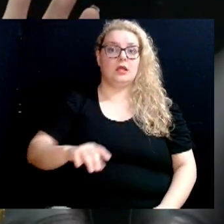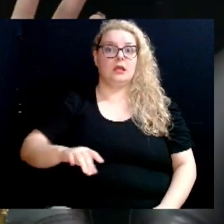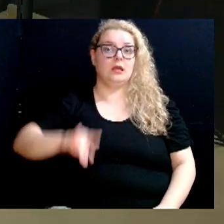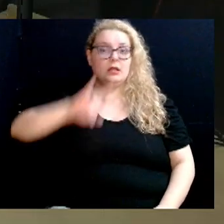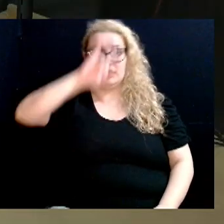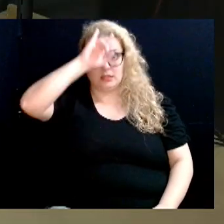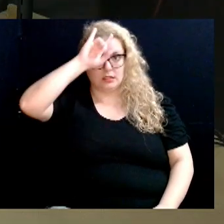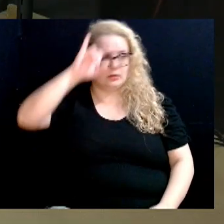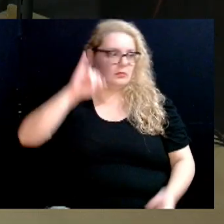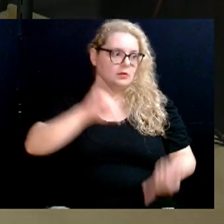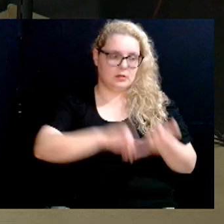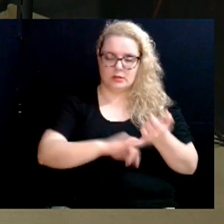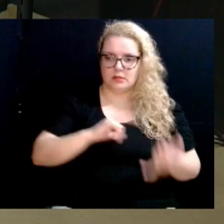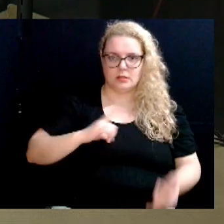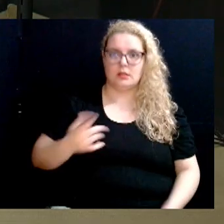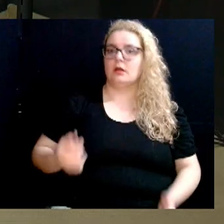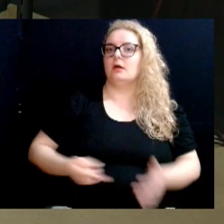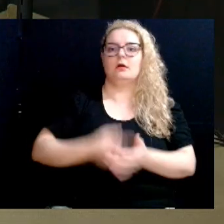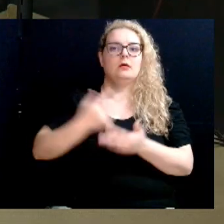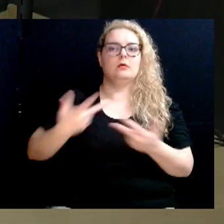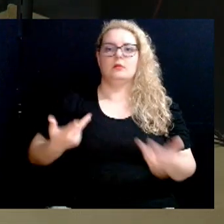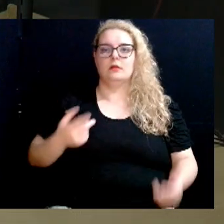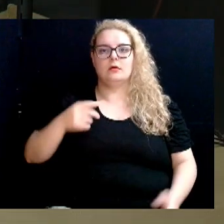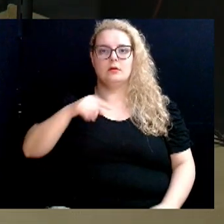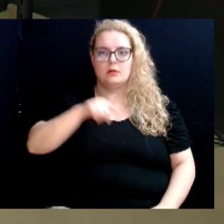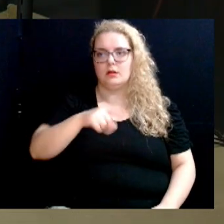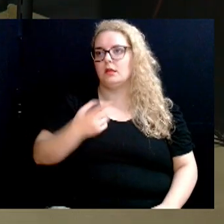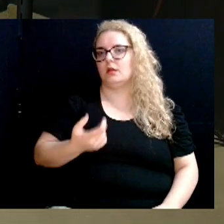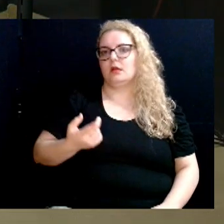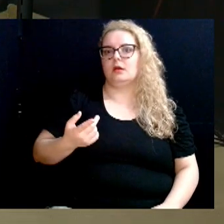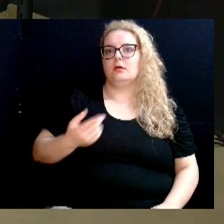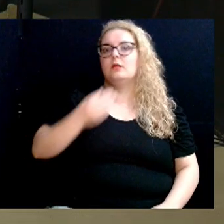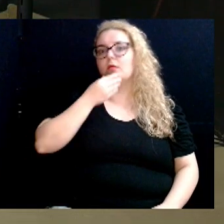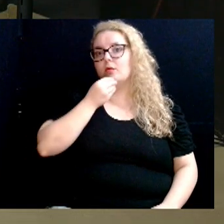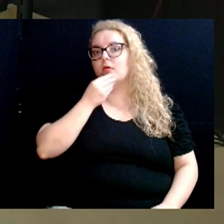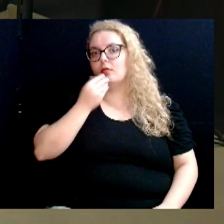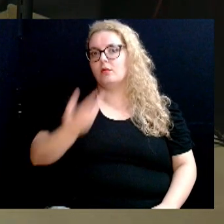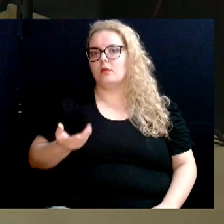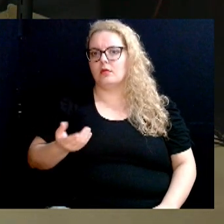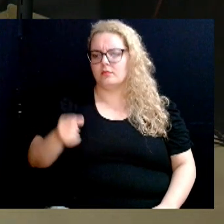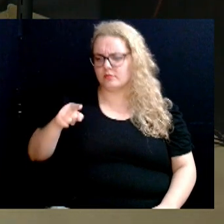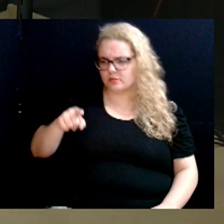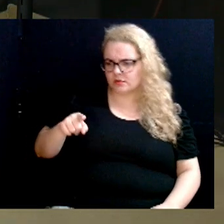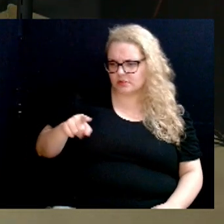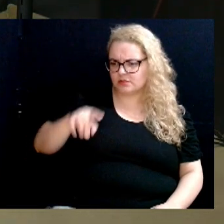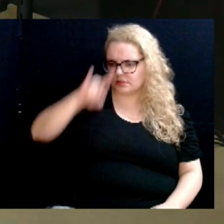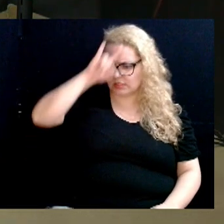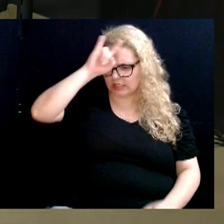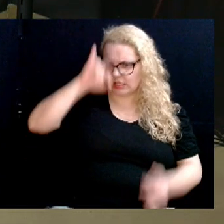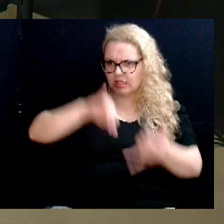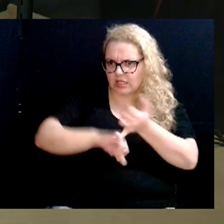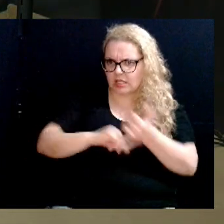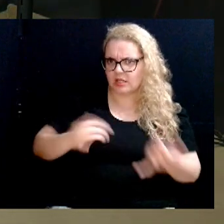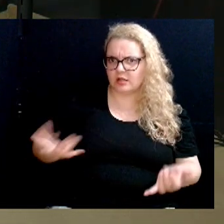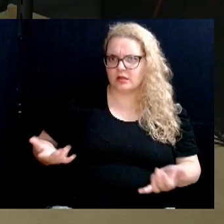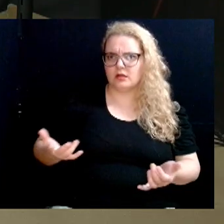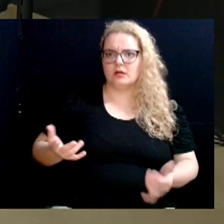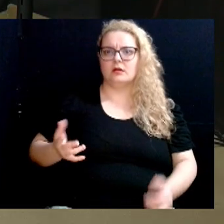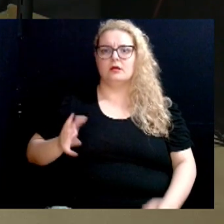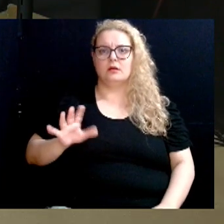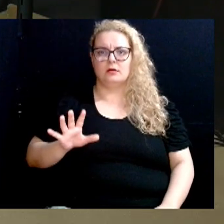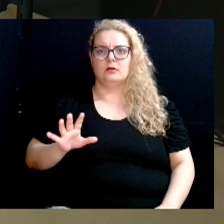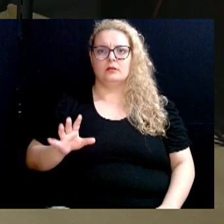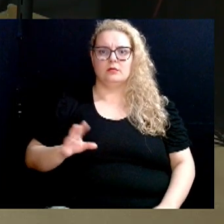já cobra, você tá com alguém, ou um homem também, às vezes a mulher, você tá com alguém porque você tal. Há muito essa